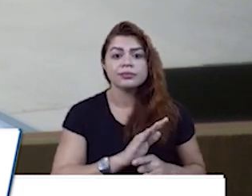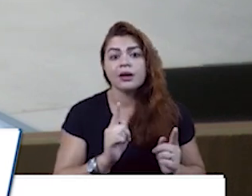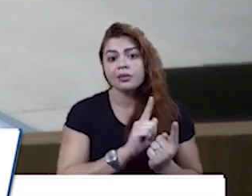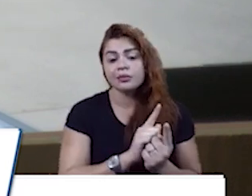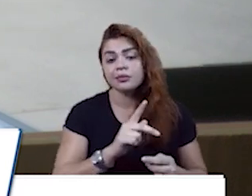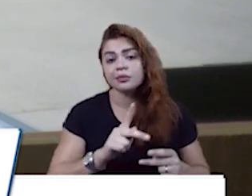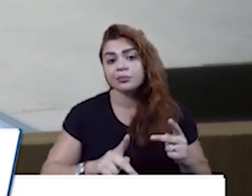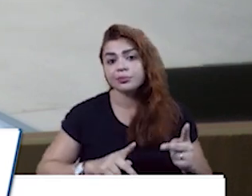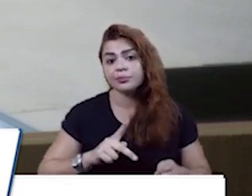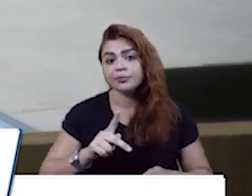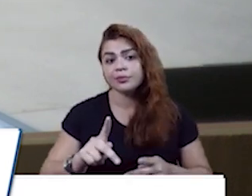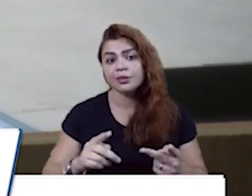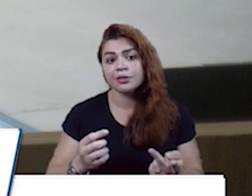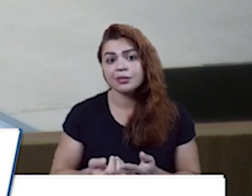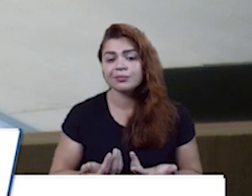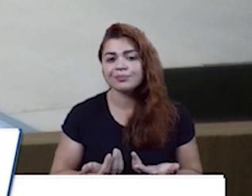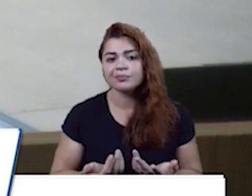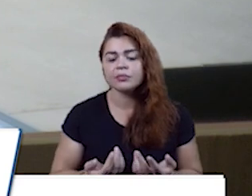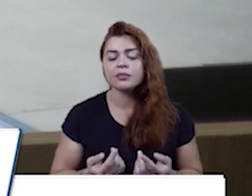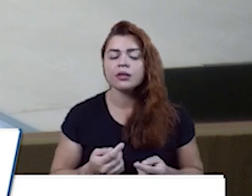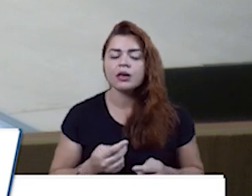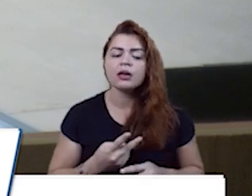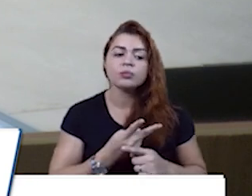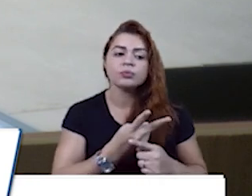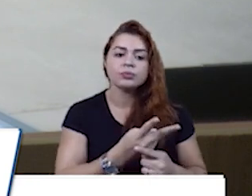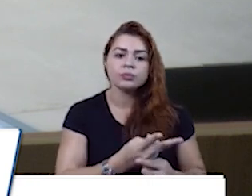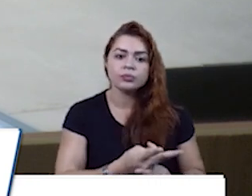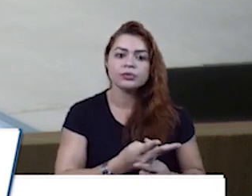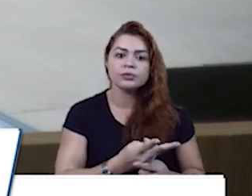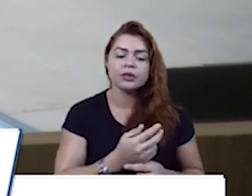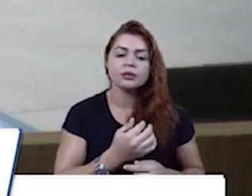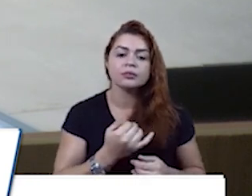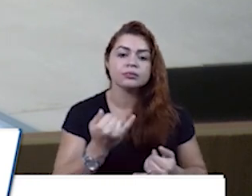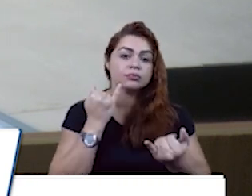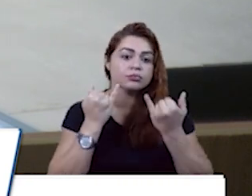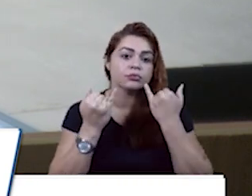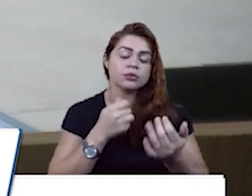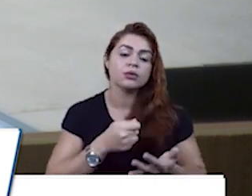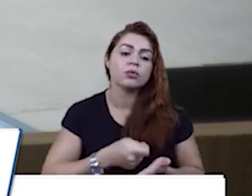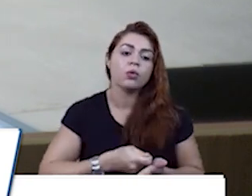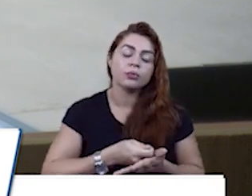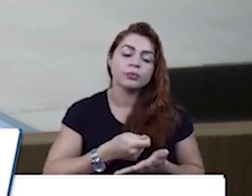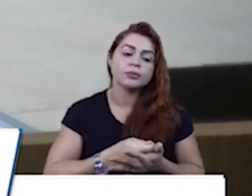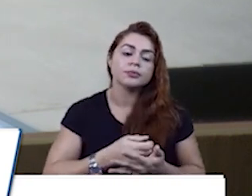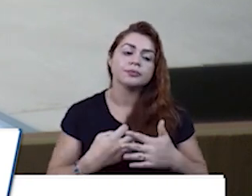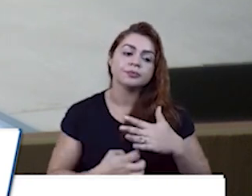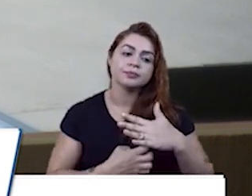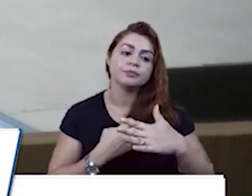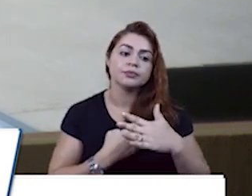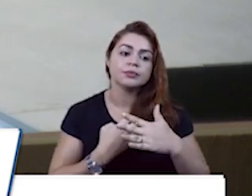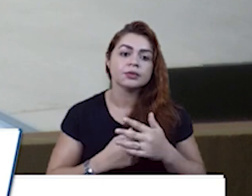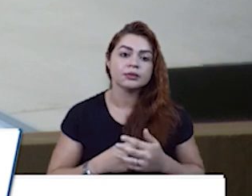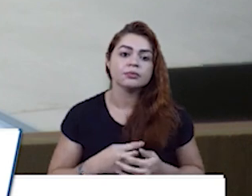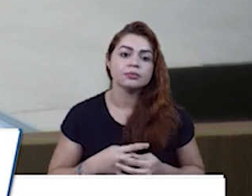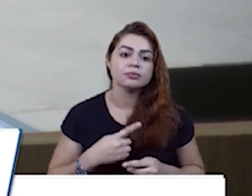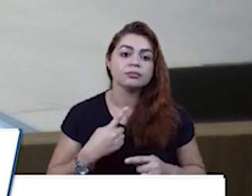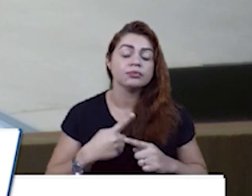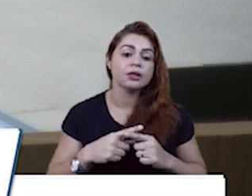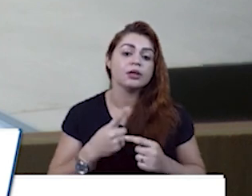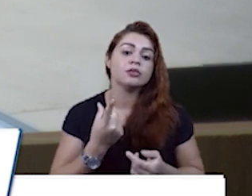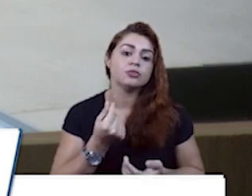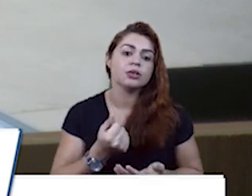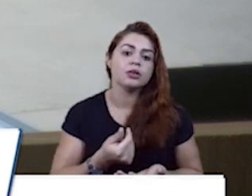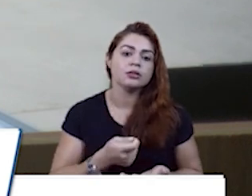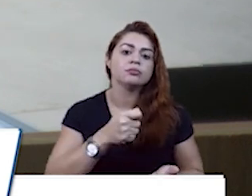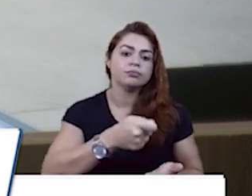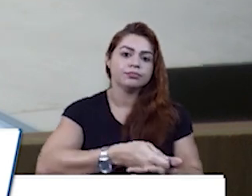essas informações e cobrar essa empresa. Porque, assim, o dinheiro está sendo pago e a gente precisa receber algo, no